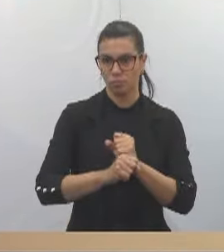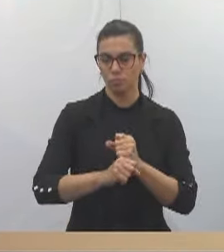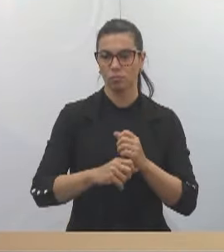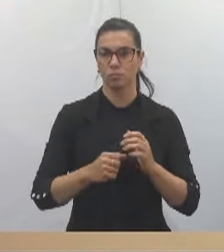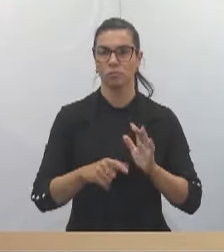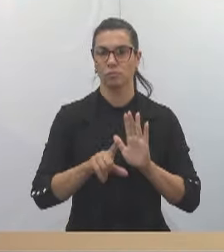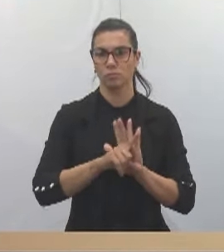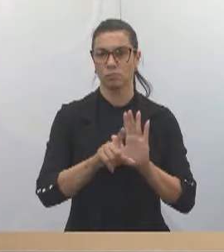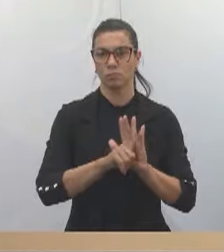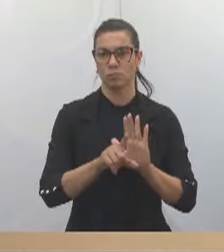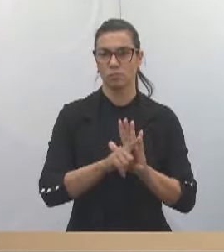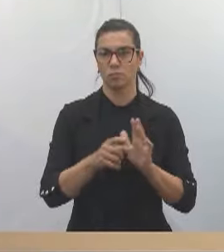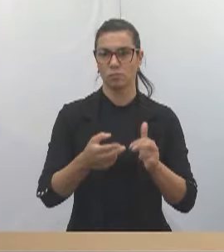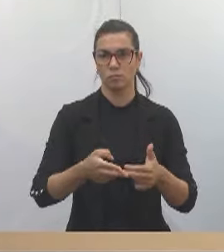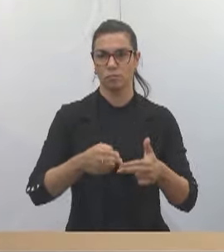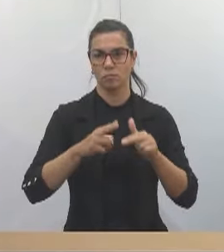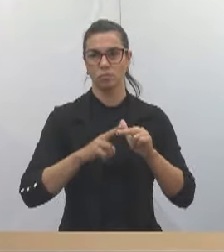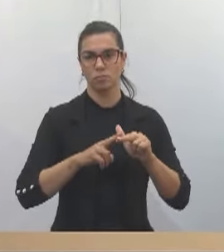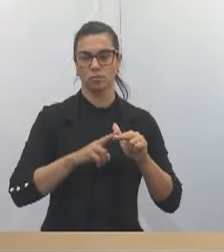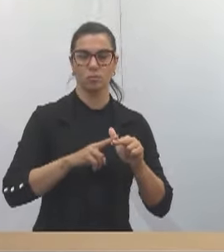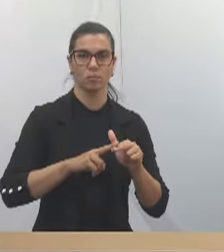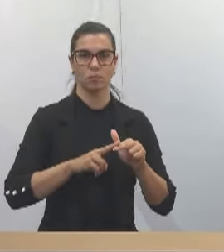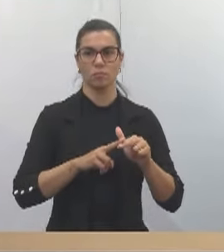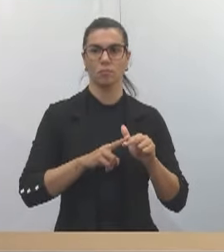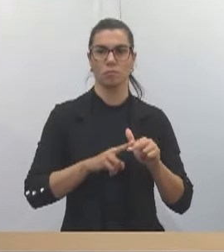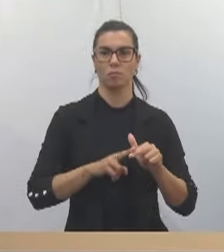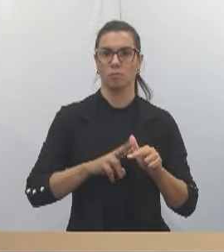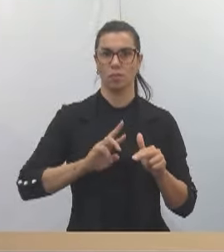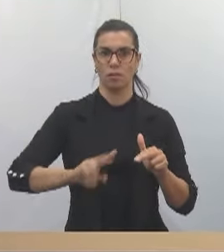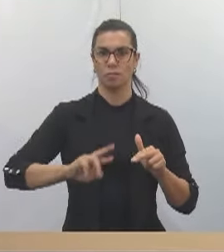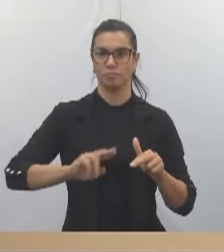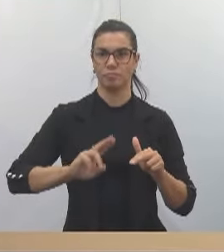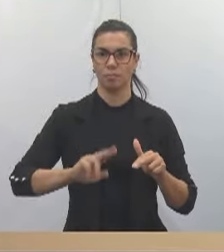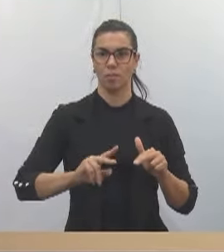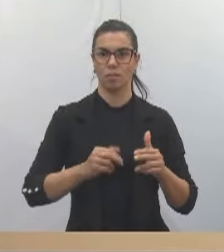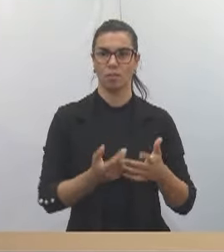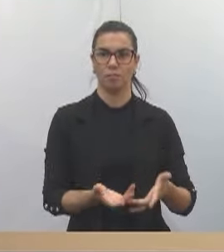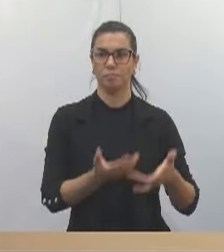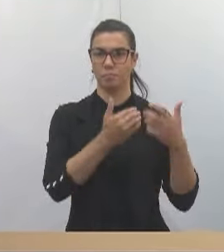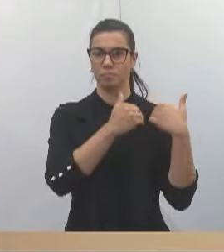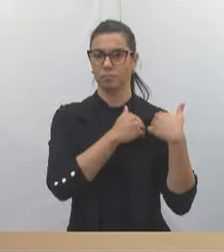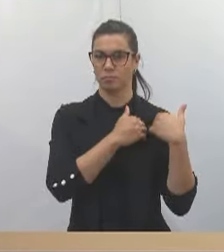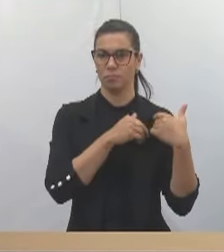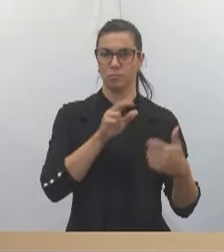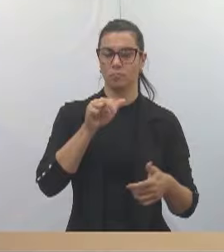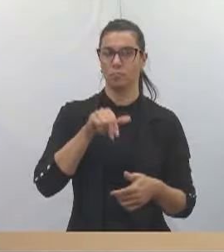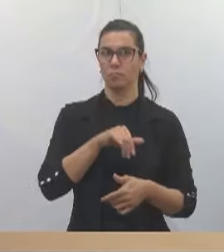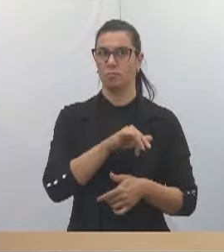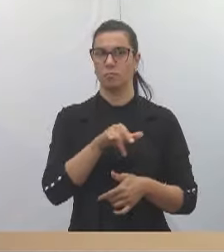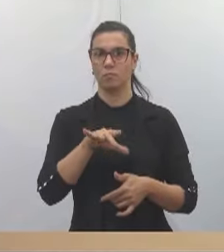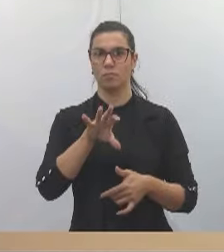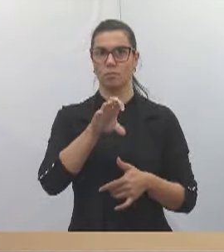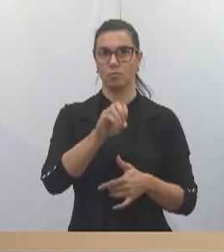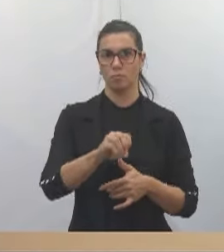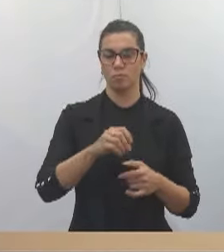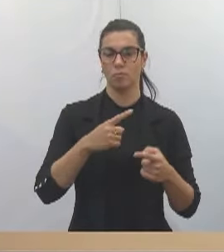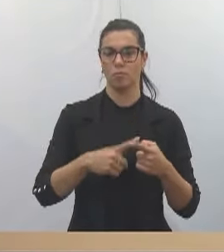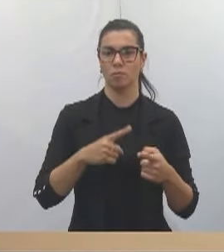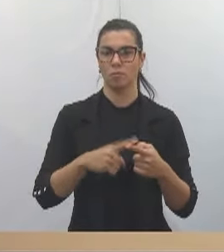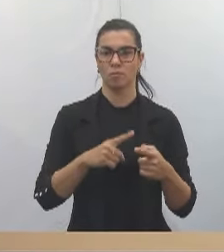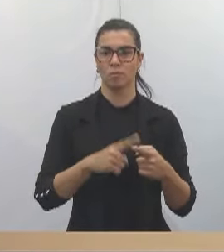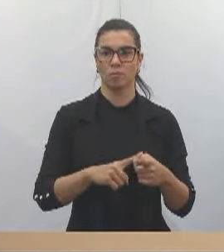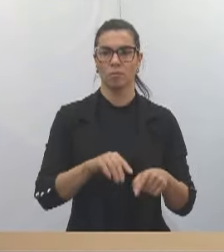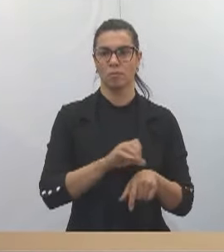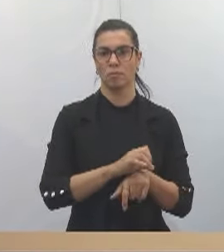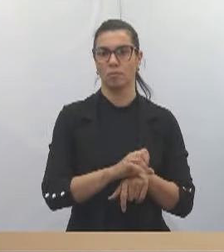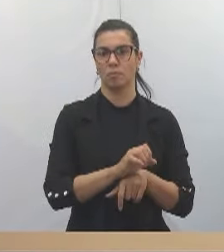por invadir matéria de competência da União, descumprir os princípios constitucionais acima dos